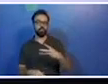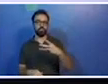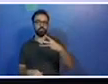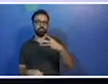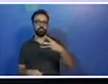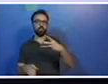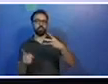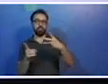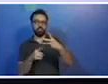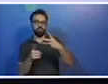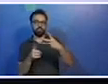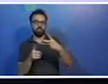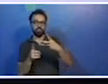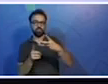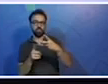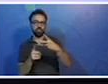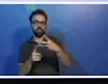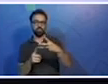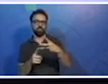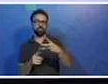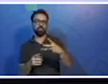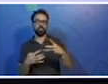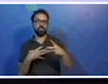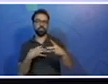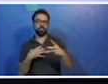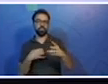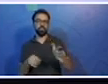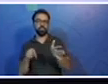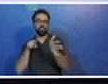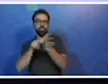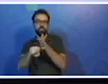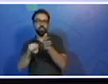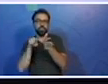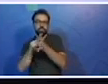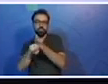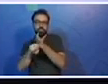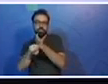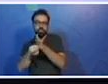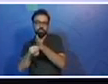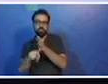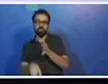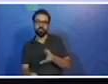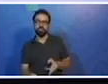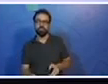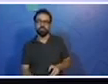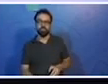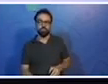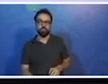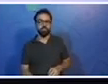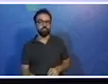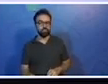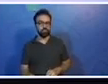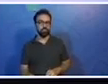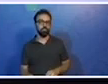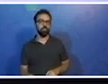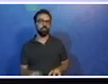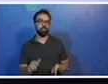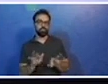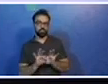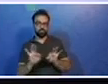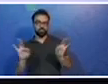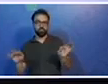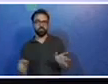beleza? E o terceiro modo, que é o modo interrogativo, é quando nós utilizamos dessas frases, de uma oração,